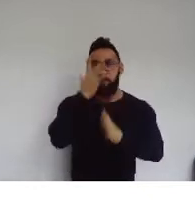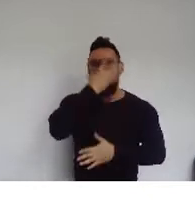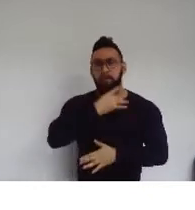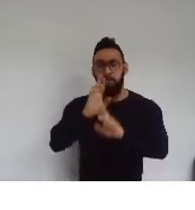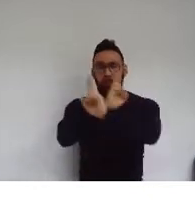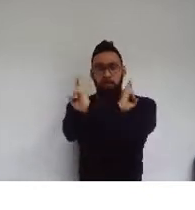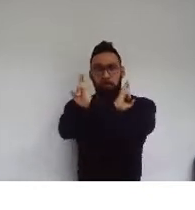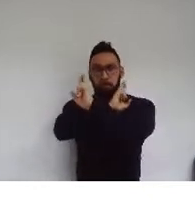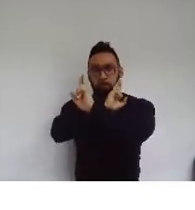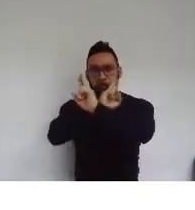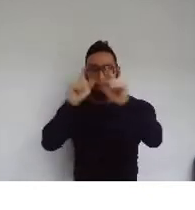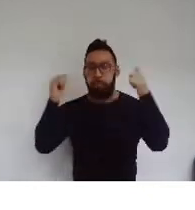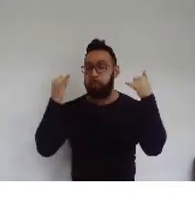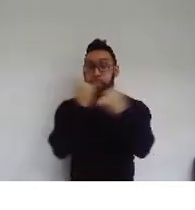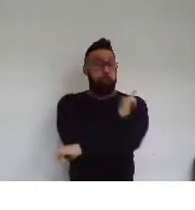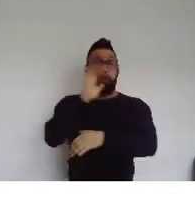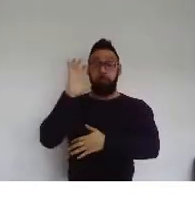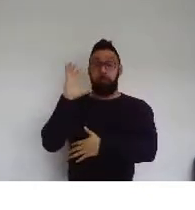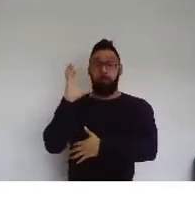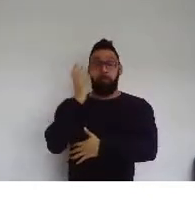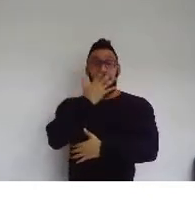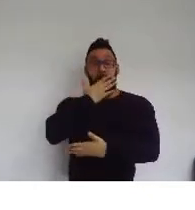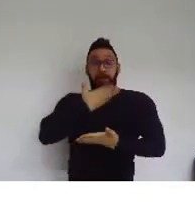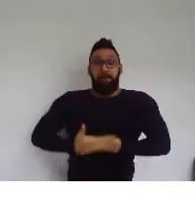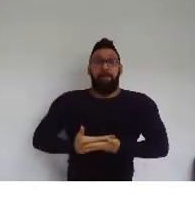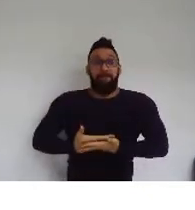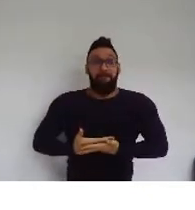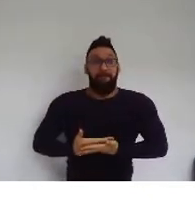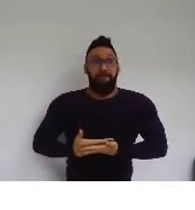que você imaginou.